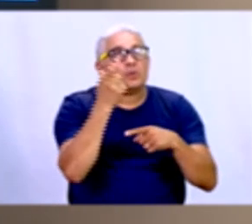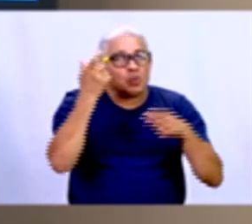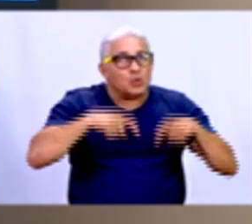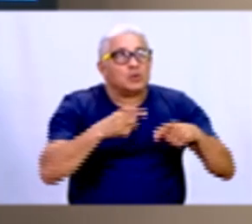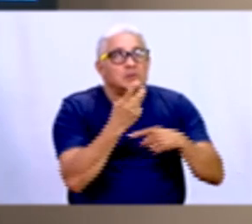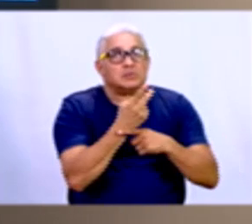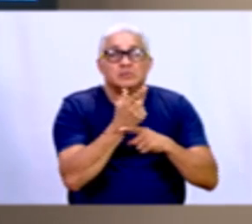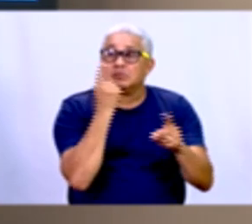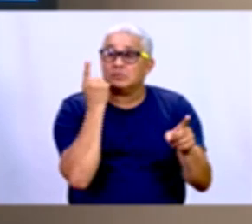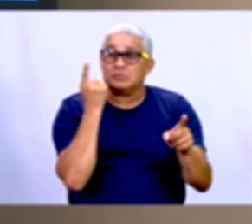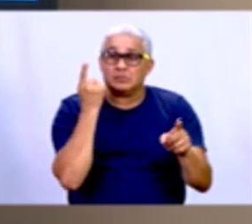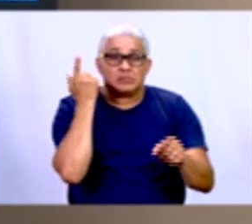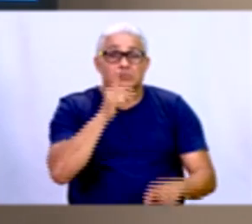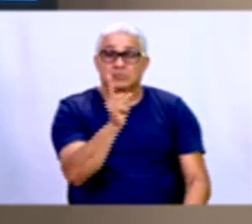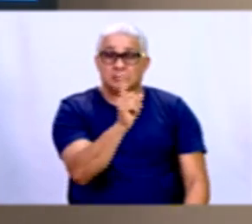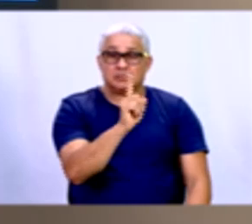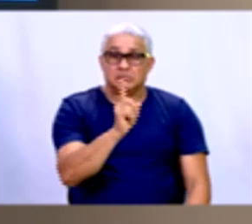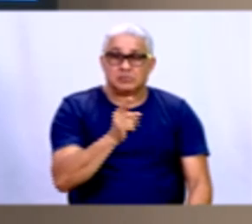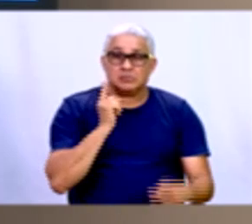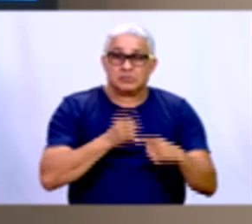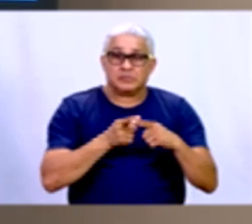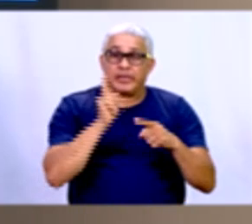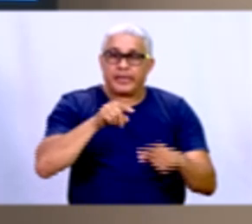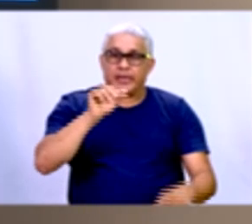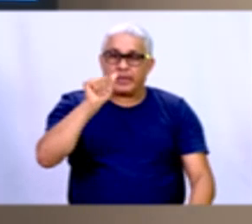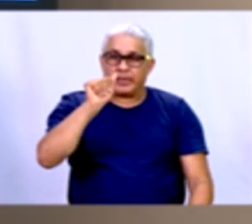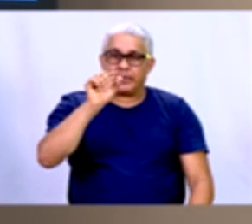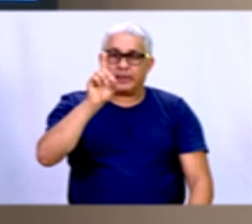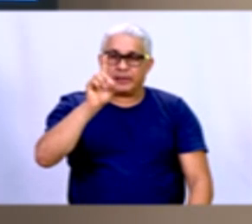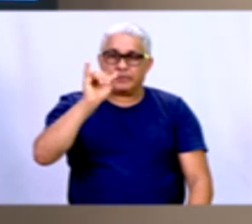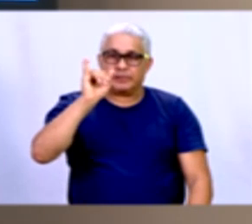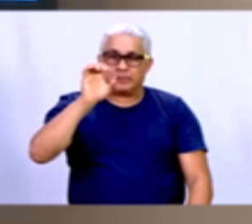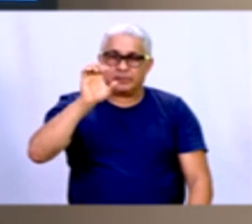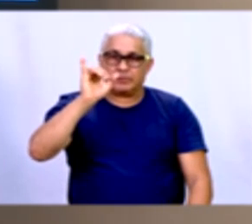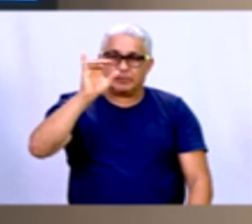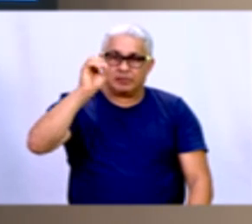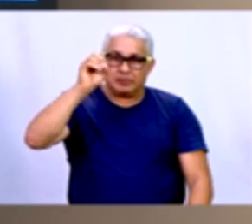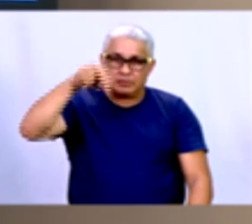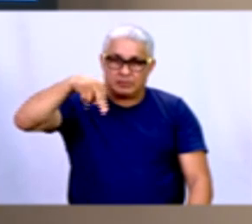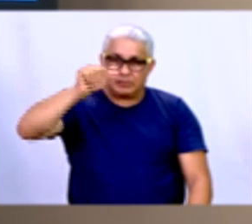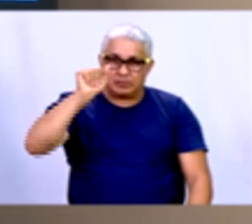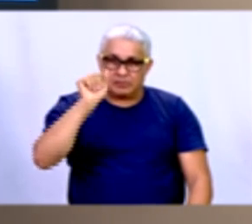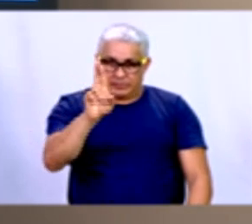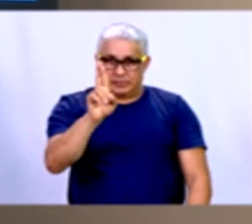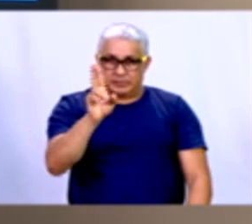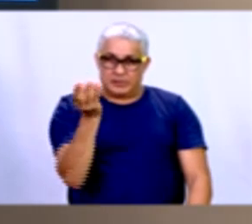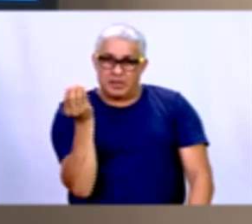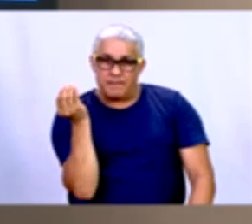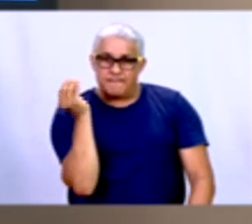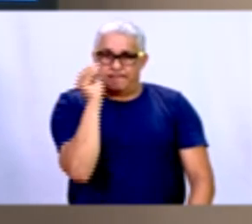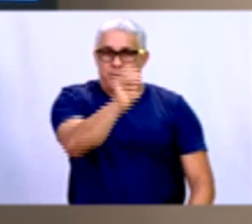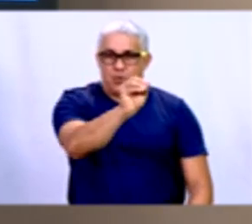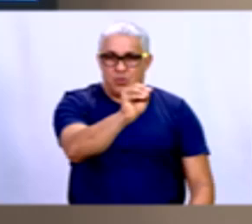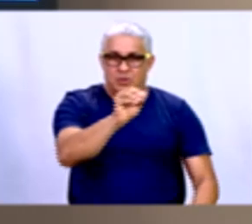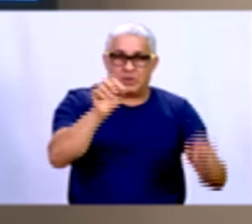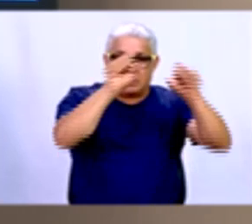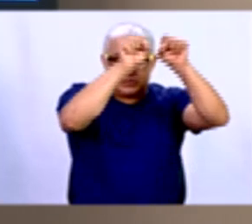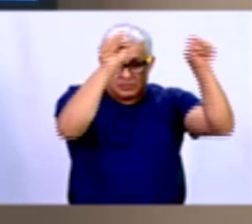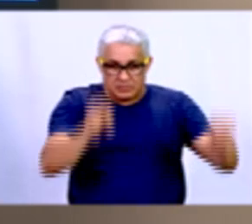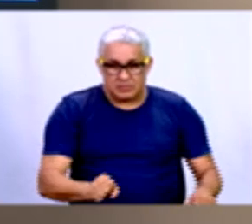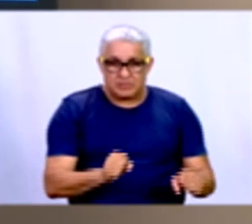achava? Porque era adicionar, né? Então o sistema ele estava